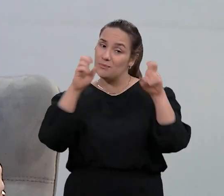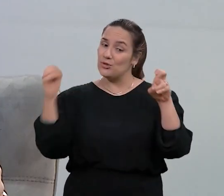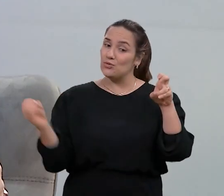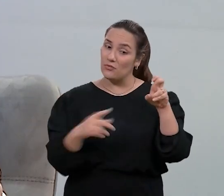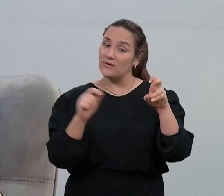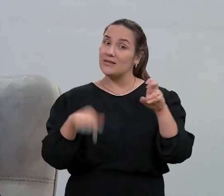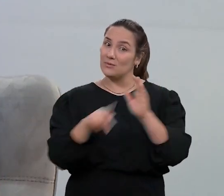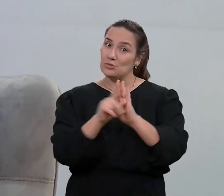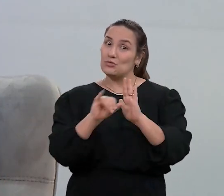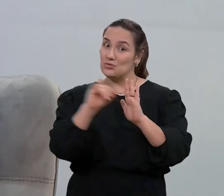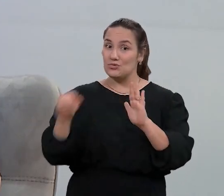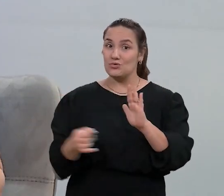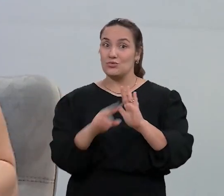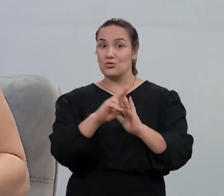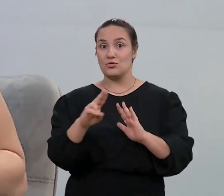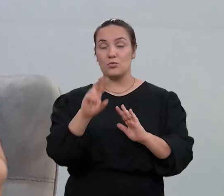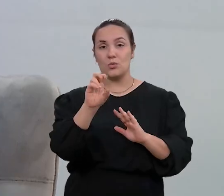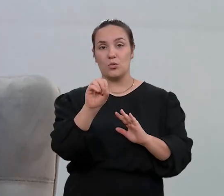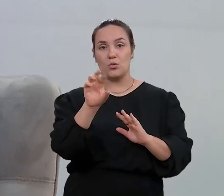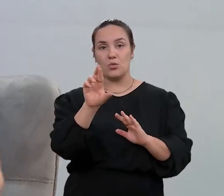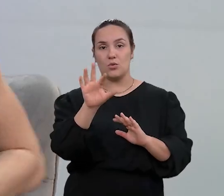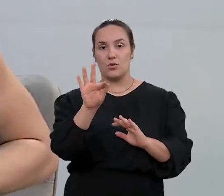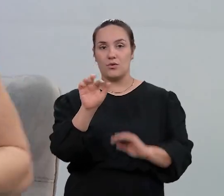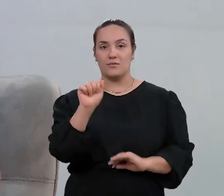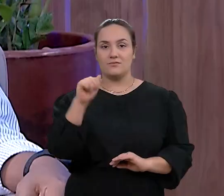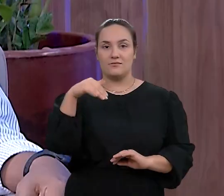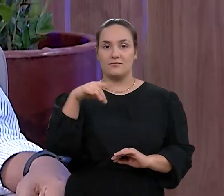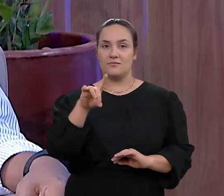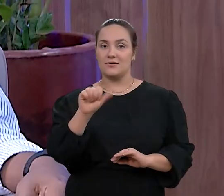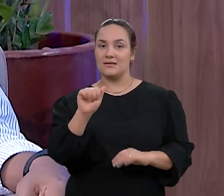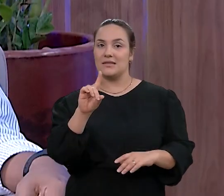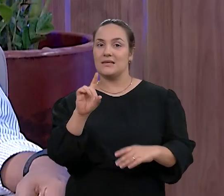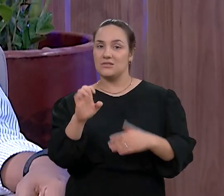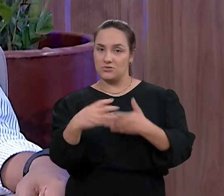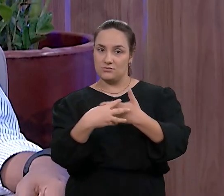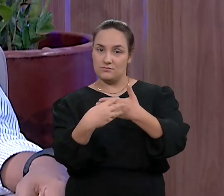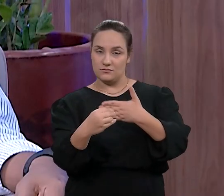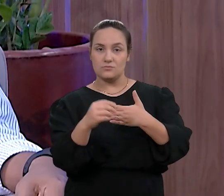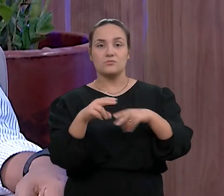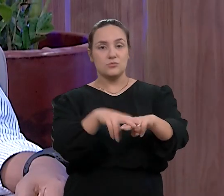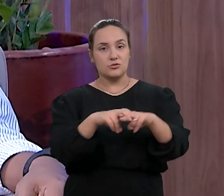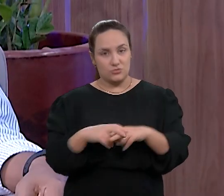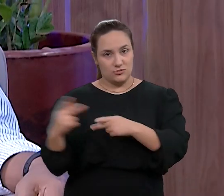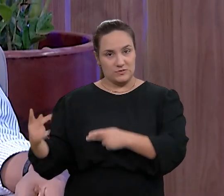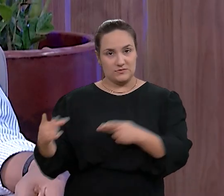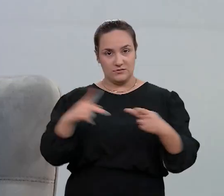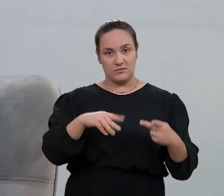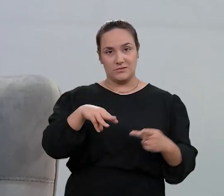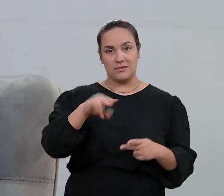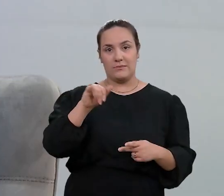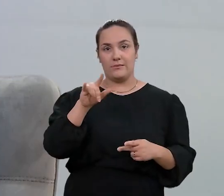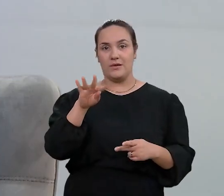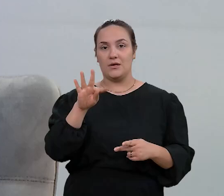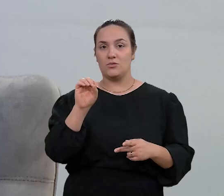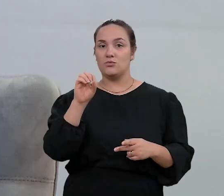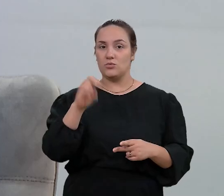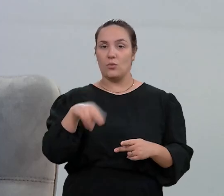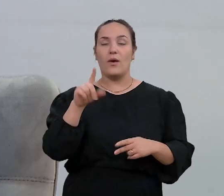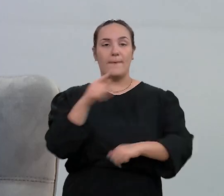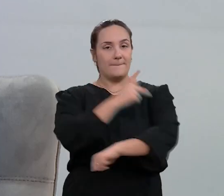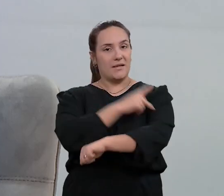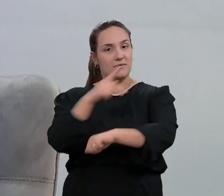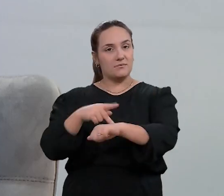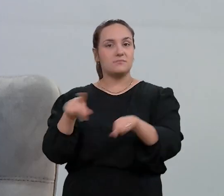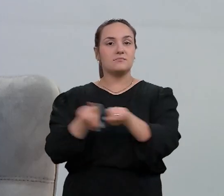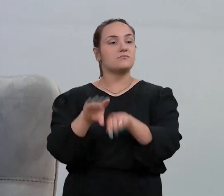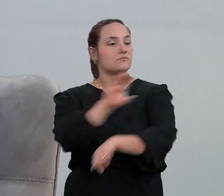tema novo aqui pro nosso programa que é orfandade e é por isso que no nosso estúdio está o Milton Alves dos Santos ele é pedagogo